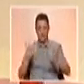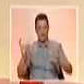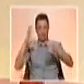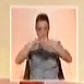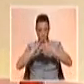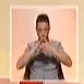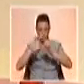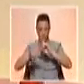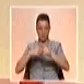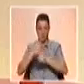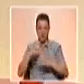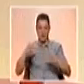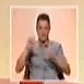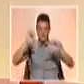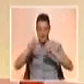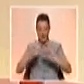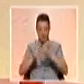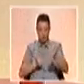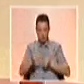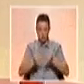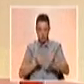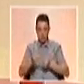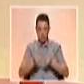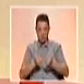associado a uma má gestão da água. Os solos